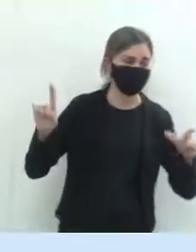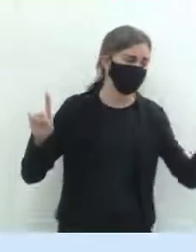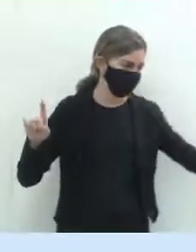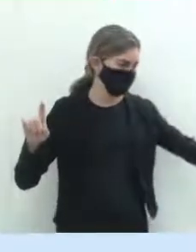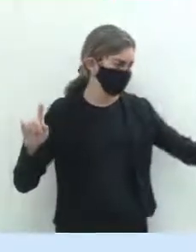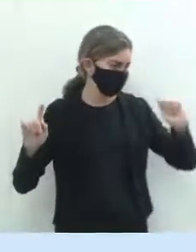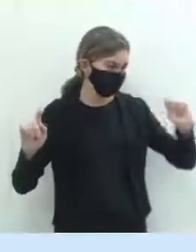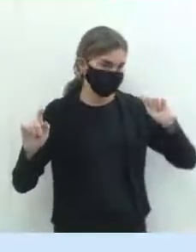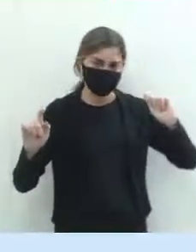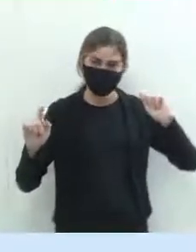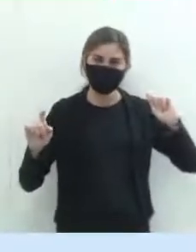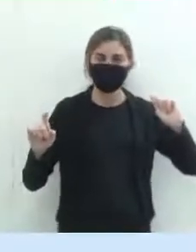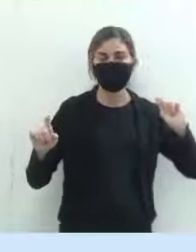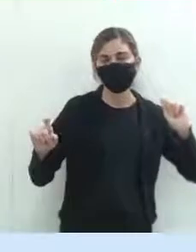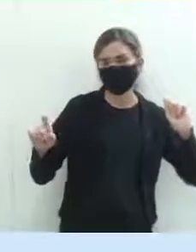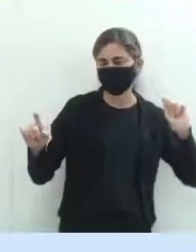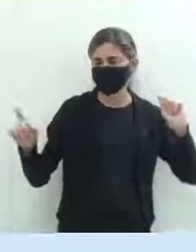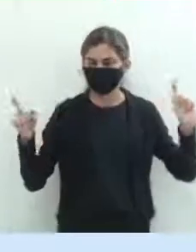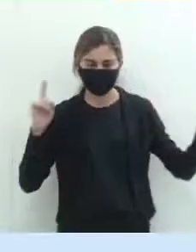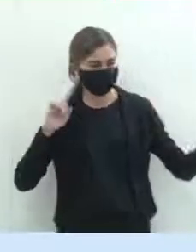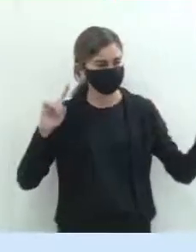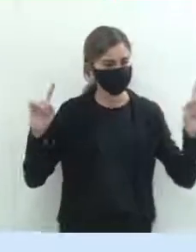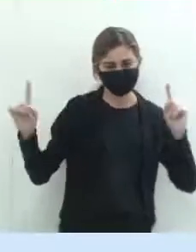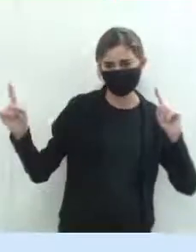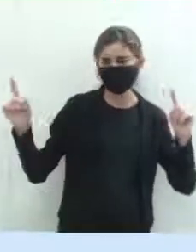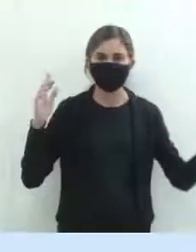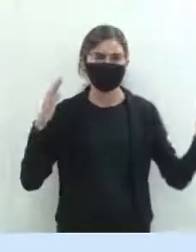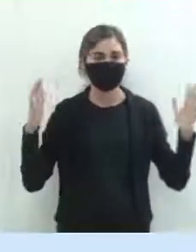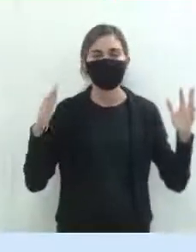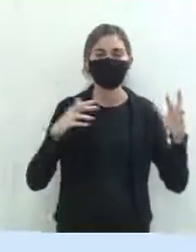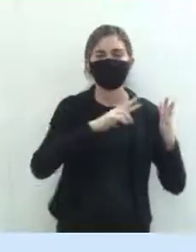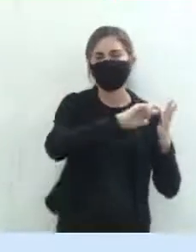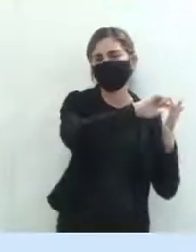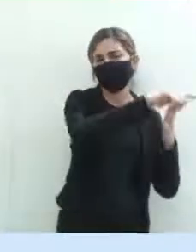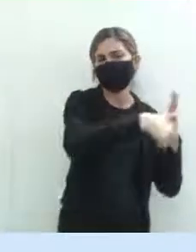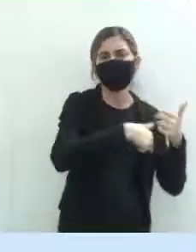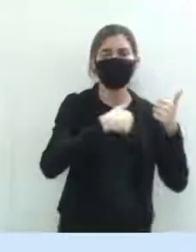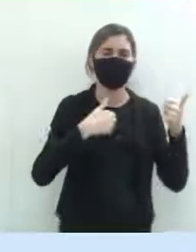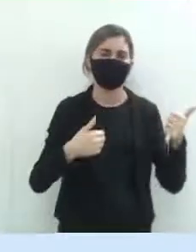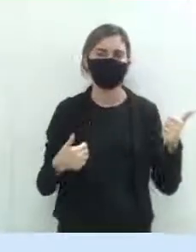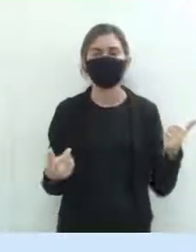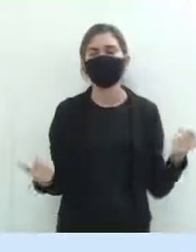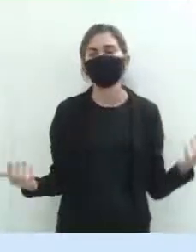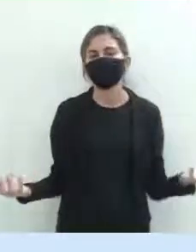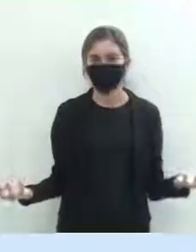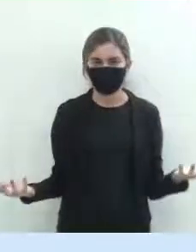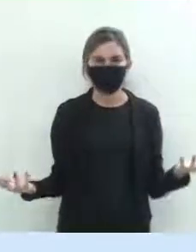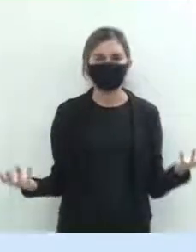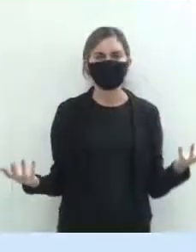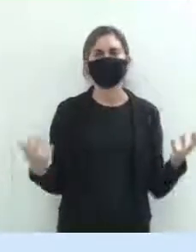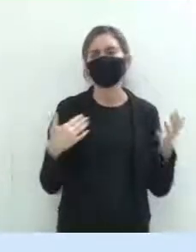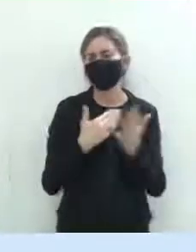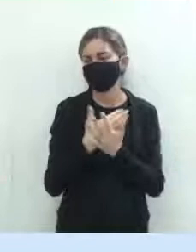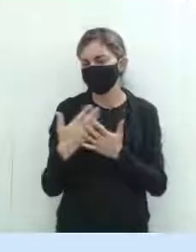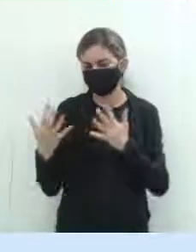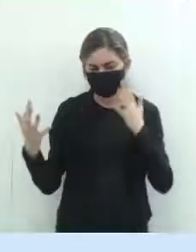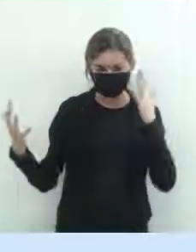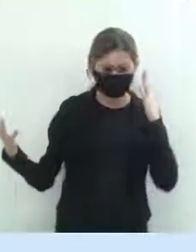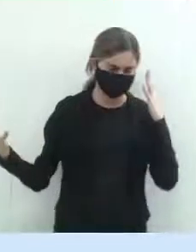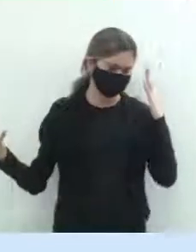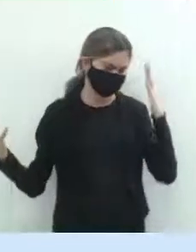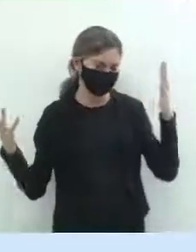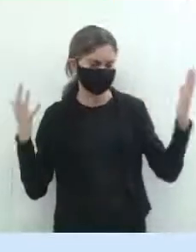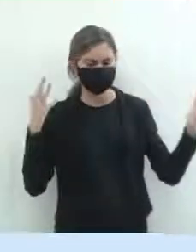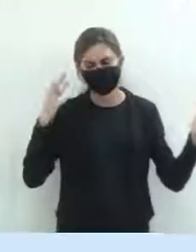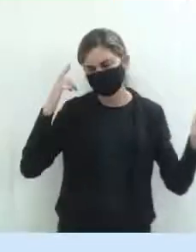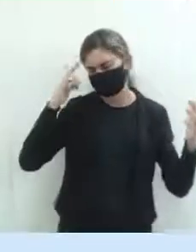outro lado, tinha um anjinho do mal que dizia faça e mostrava as vantagens de serem feitos. Então ele começou a ficar em dúvida: o